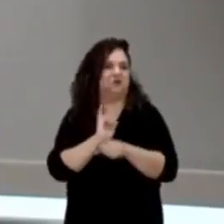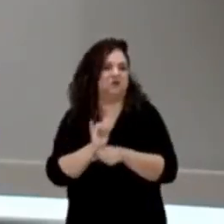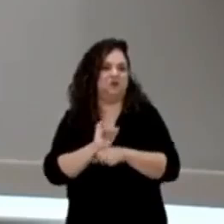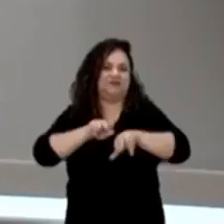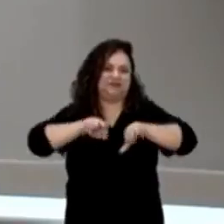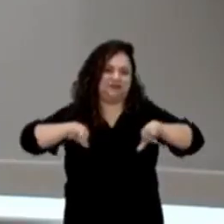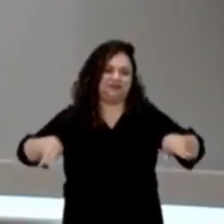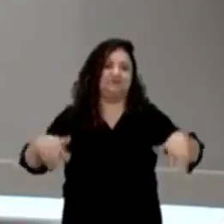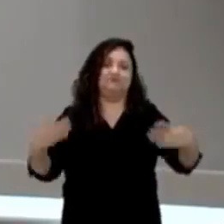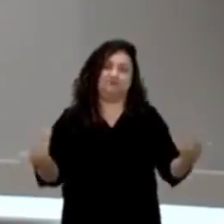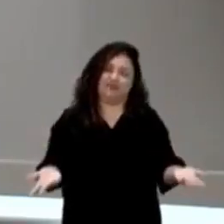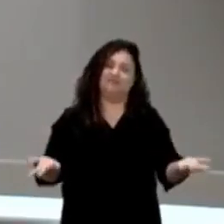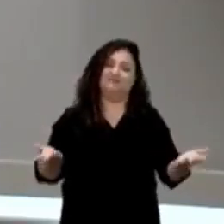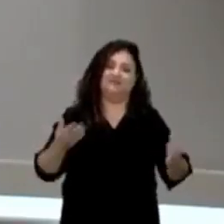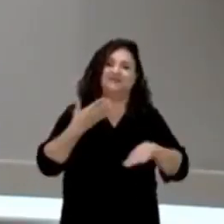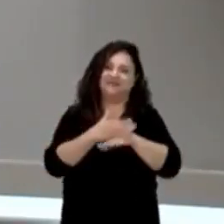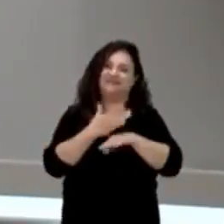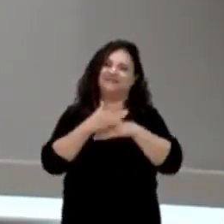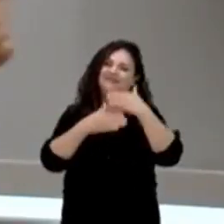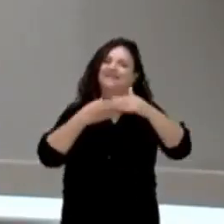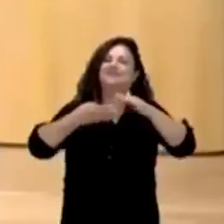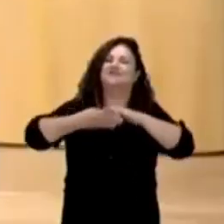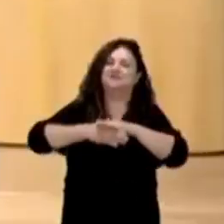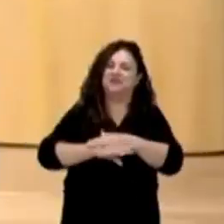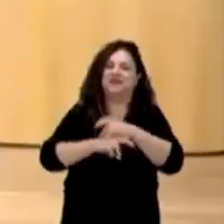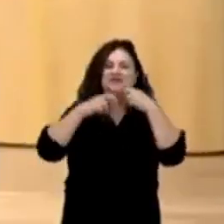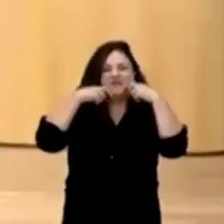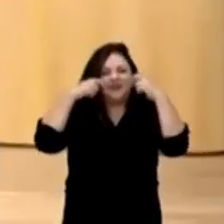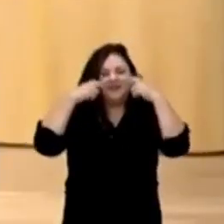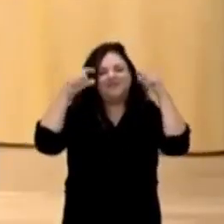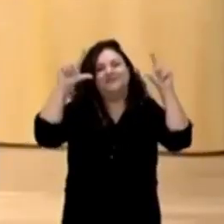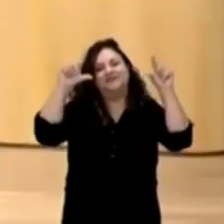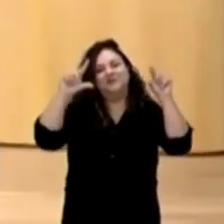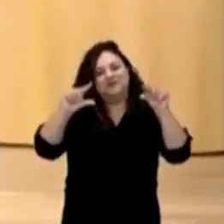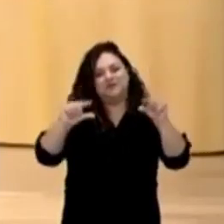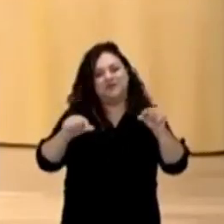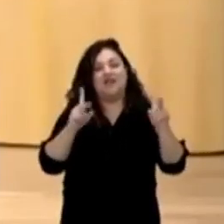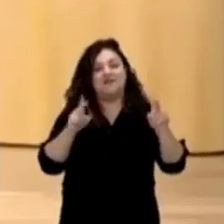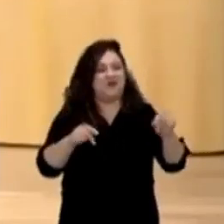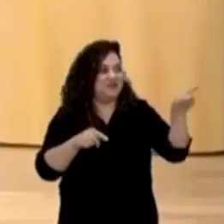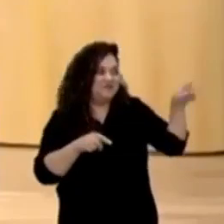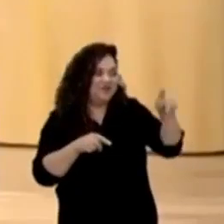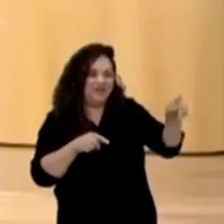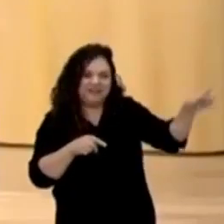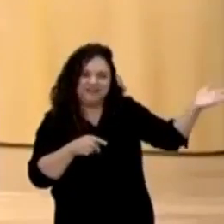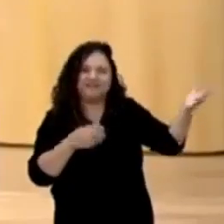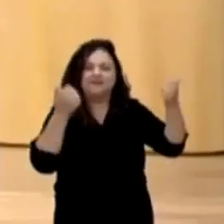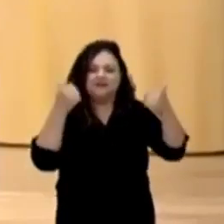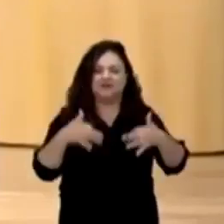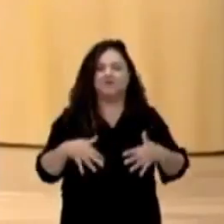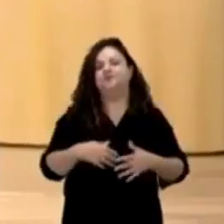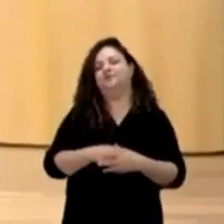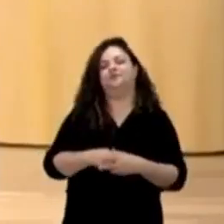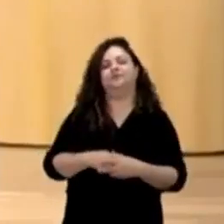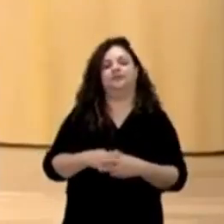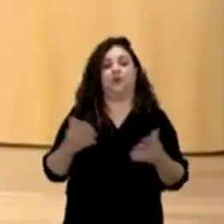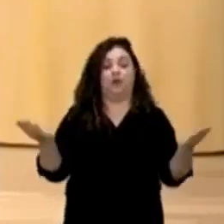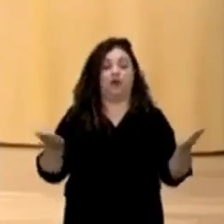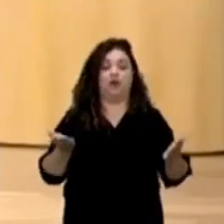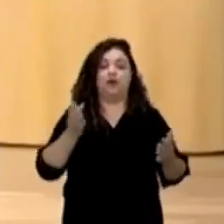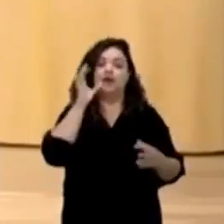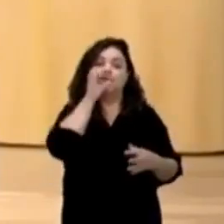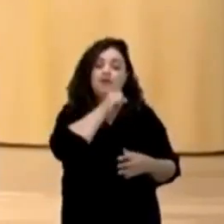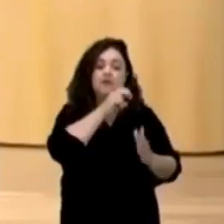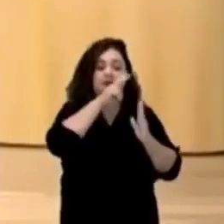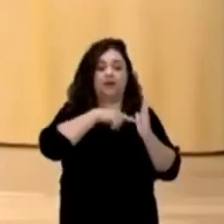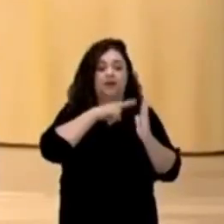é celebrar também isso, né? A perder a vergonha, que igual a professora falou, ficou muito feliz. E eu só vou ler rápido algumas